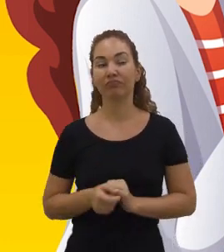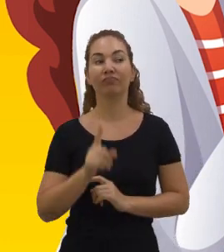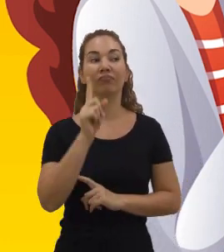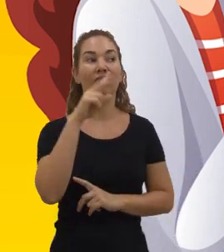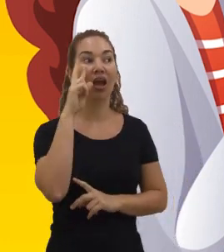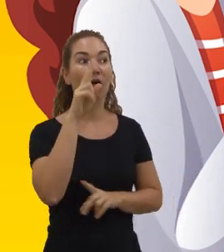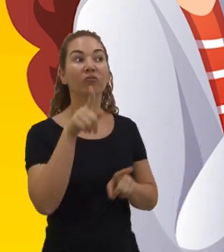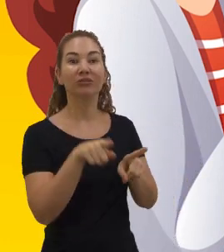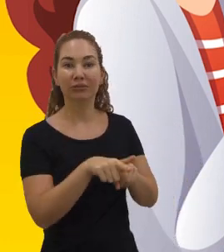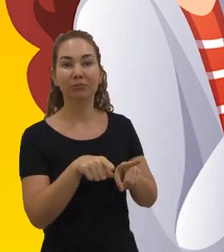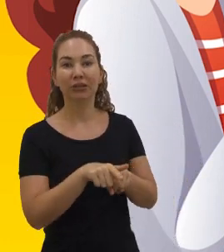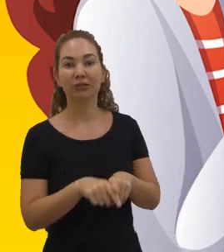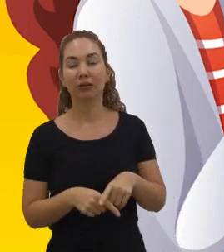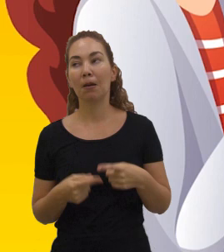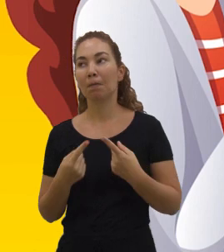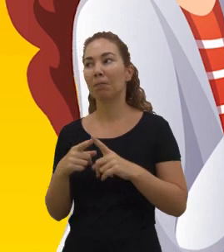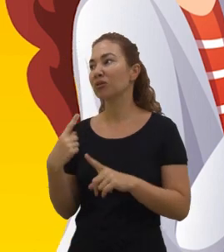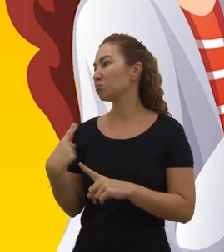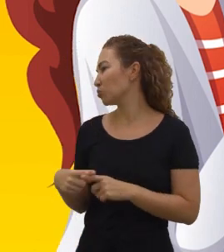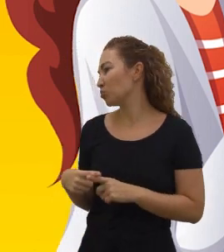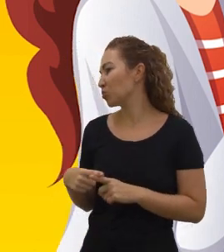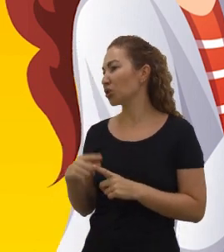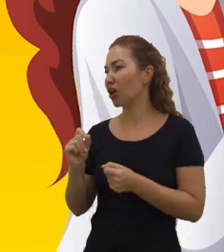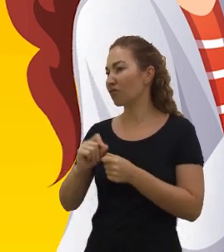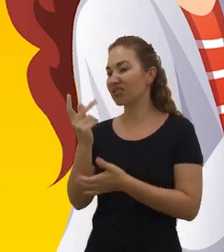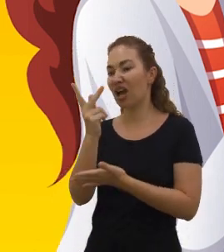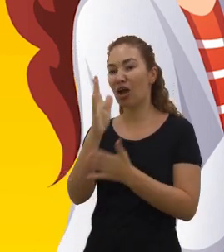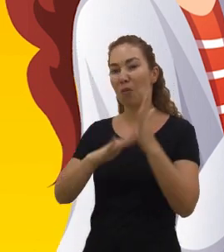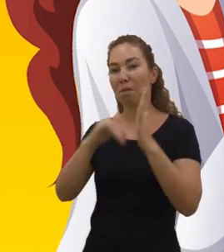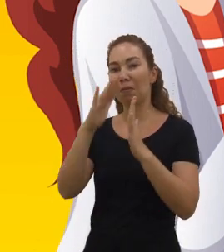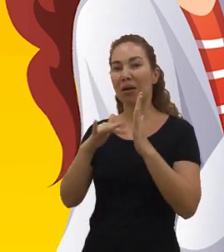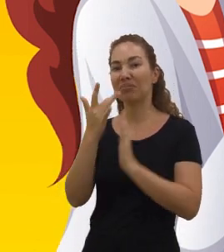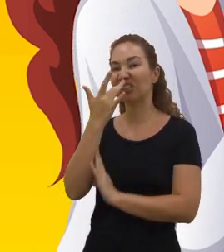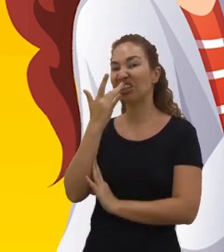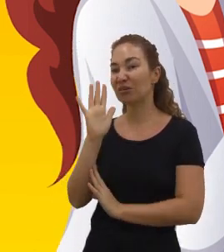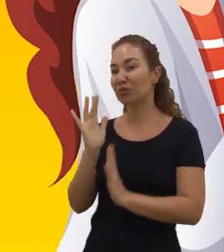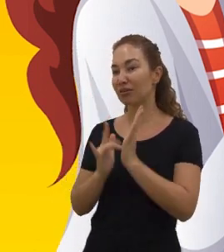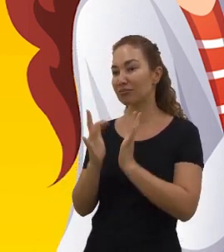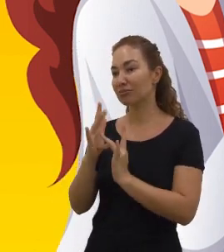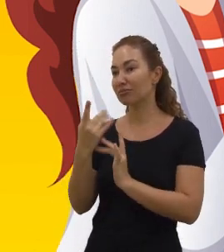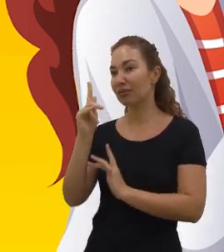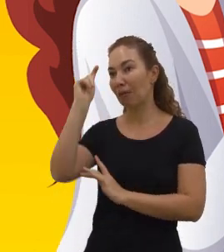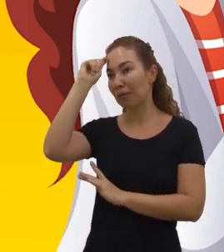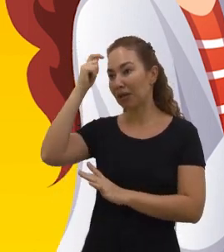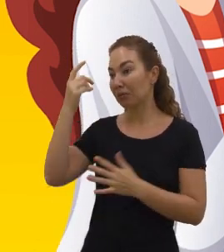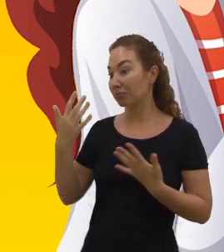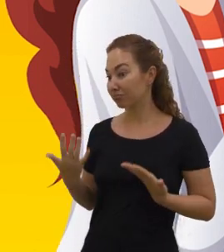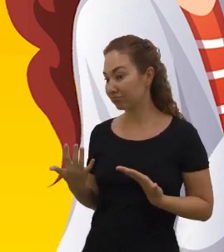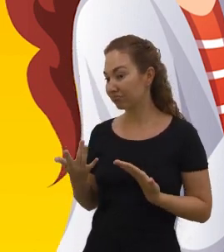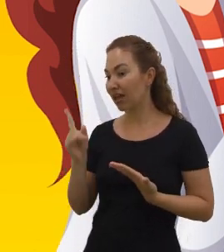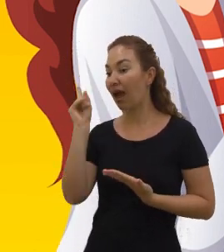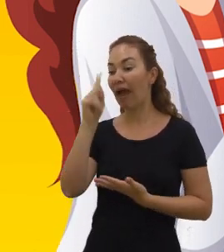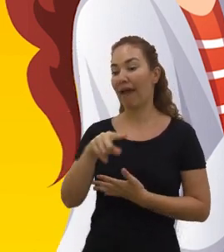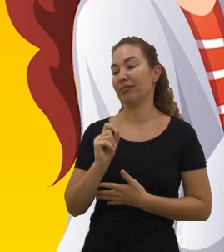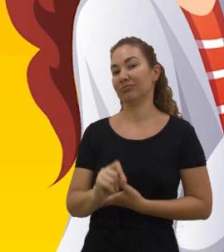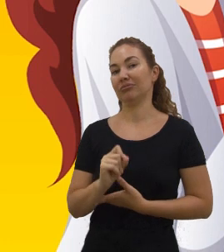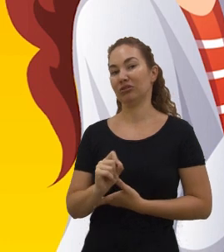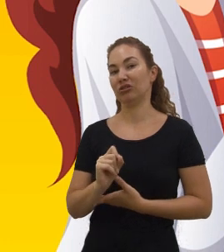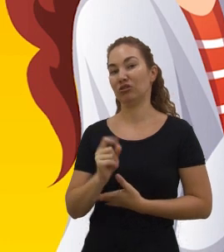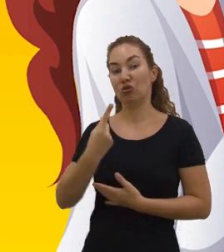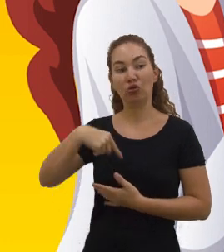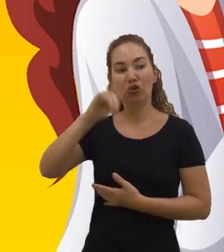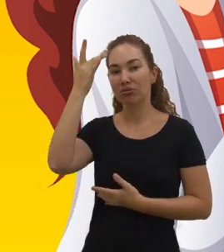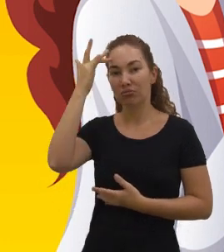isso também. Pois é, mas por que fizeram a pintura com ele branco e não com ele negro? É esse o ponto. A gente não